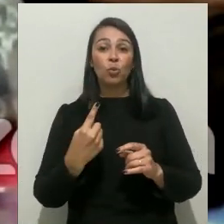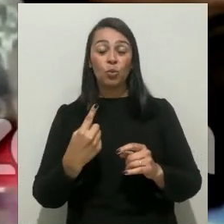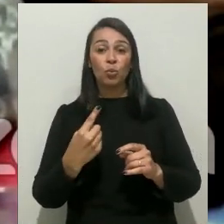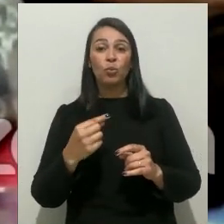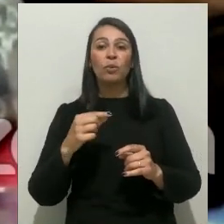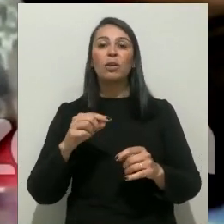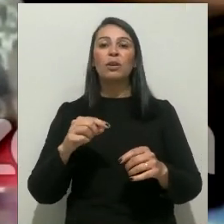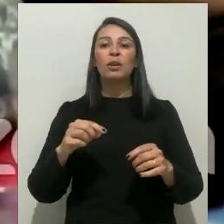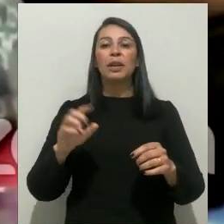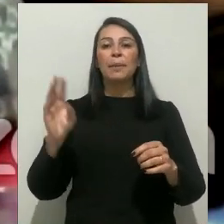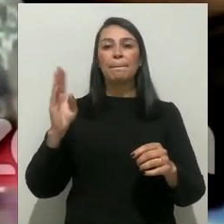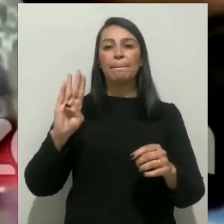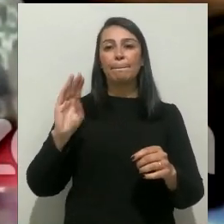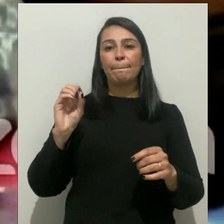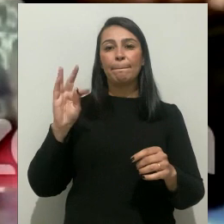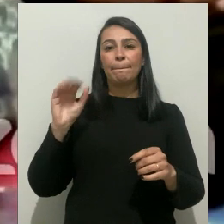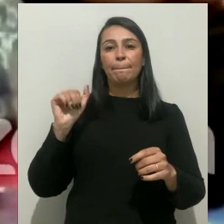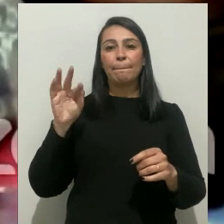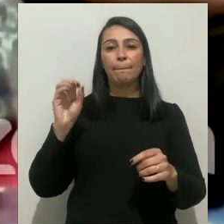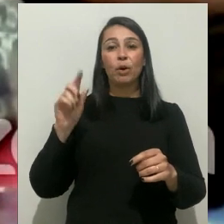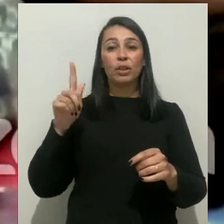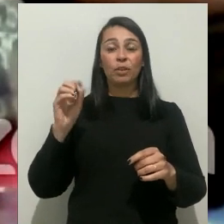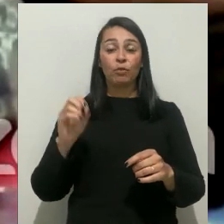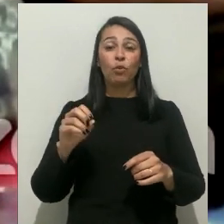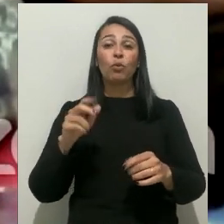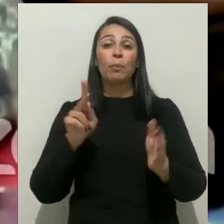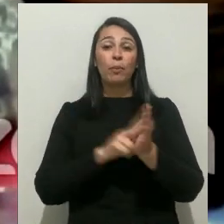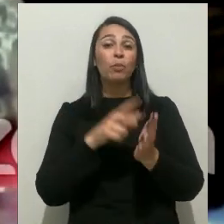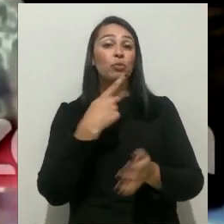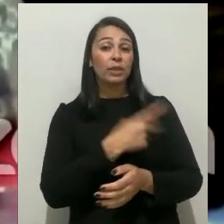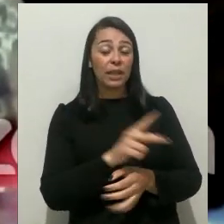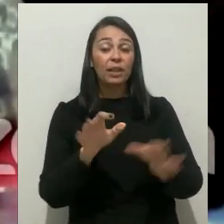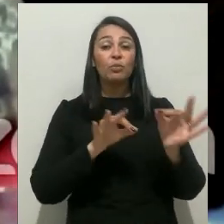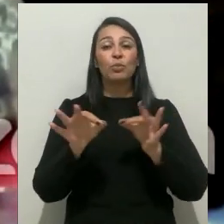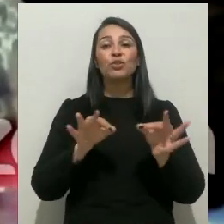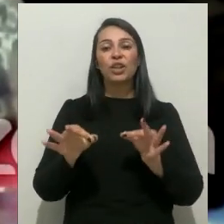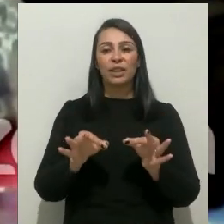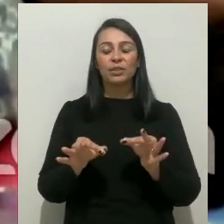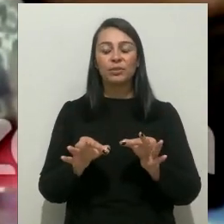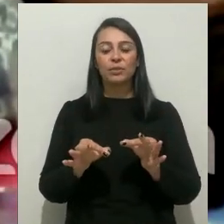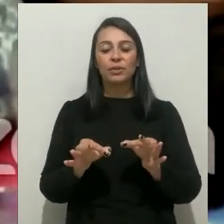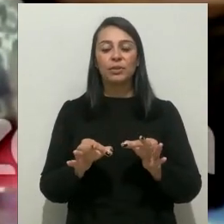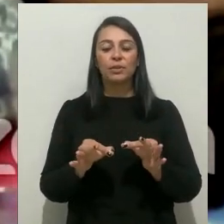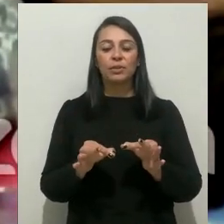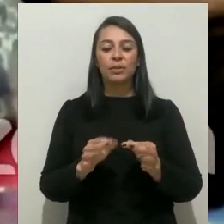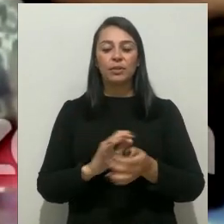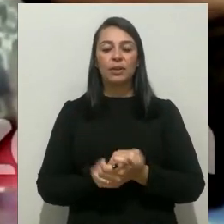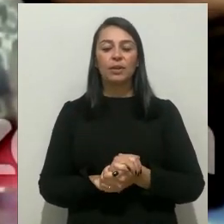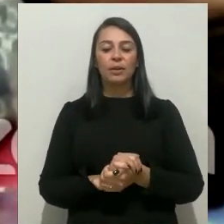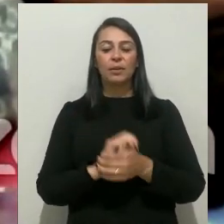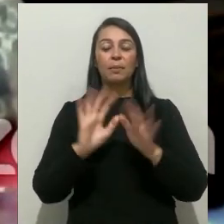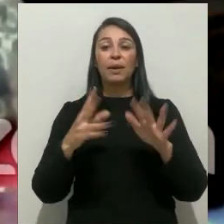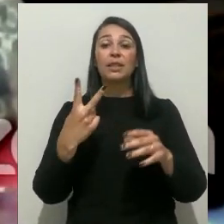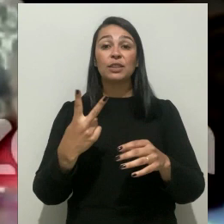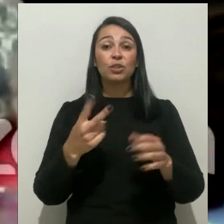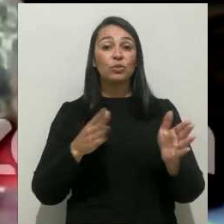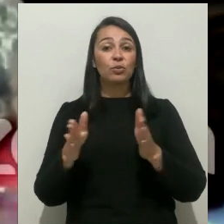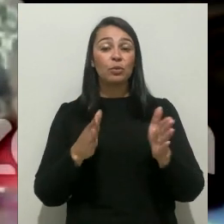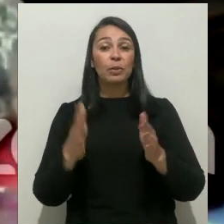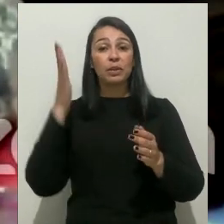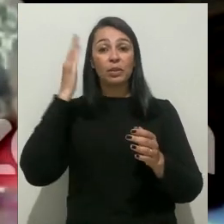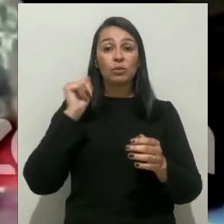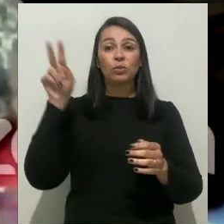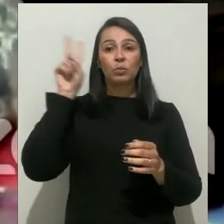projeto. Essa obra acabou em 48, ele já tinha falecido, mas em 2 momentos eu soube